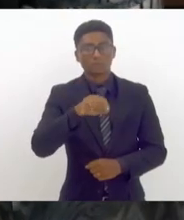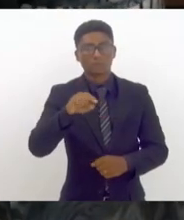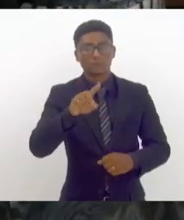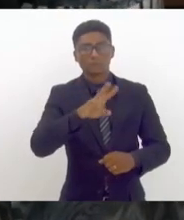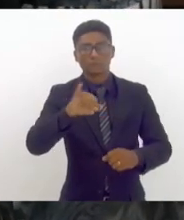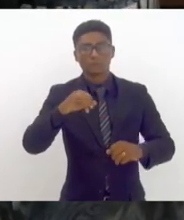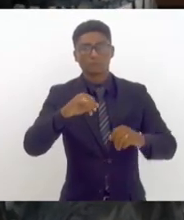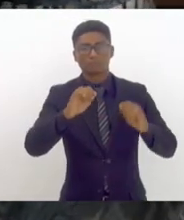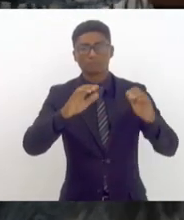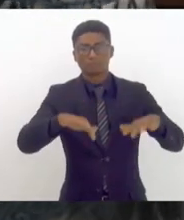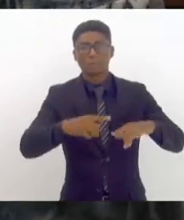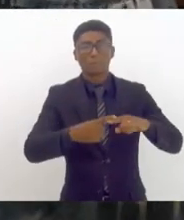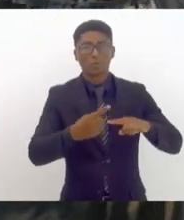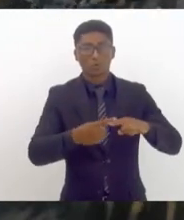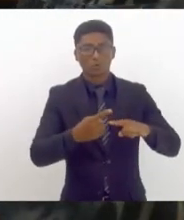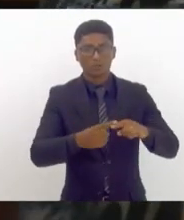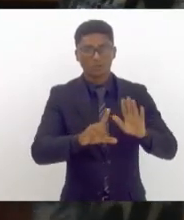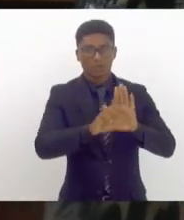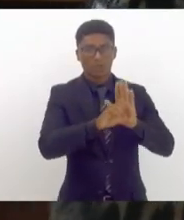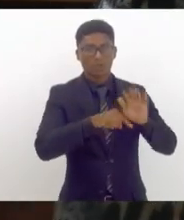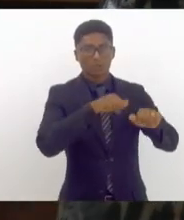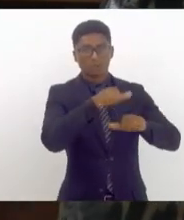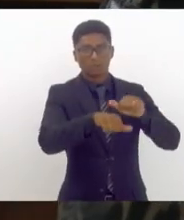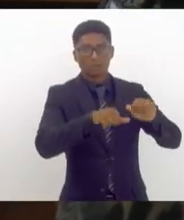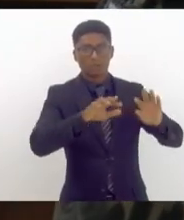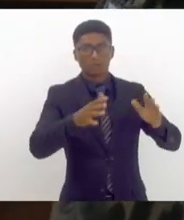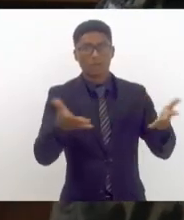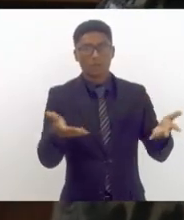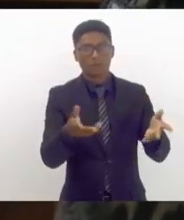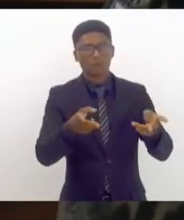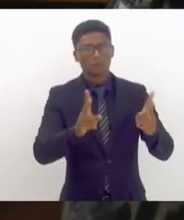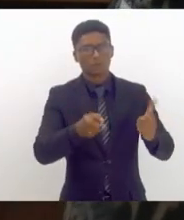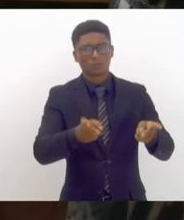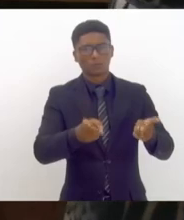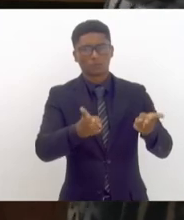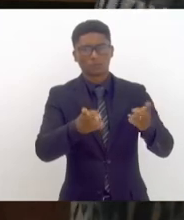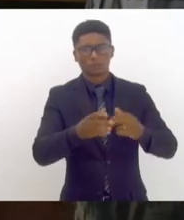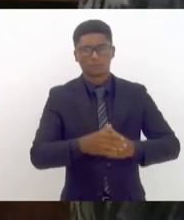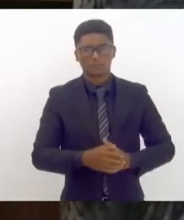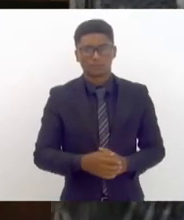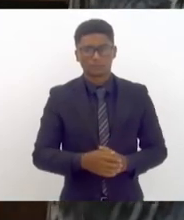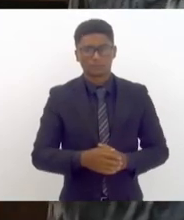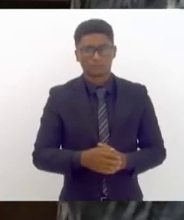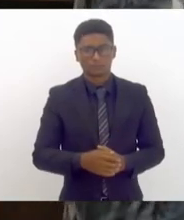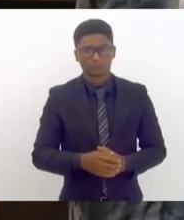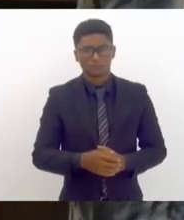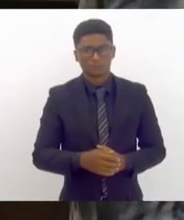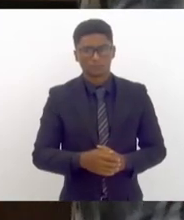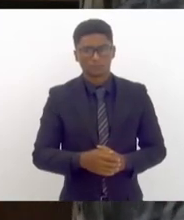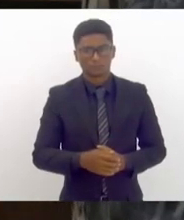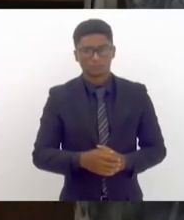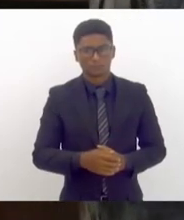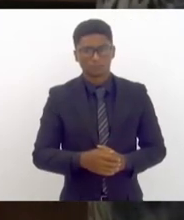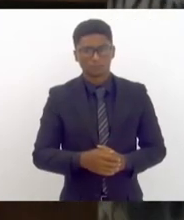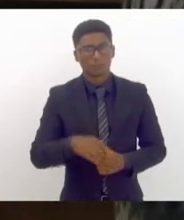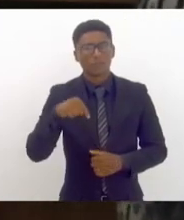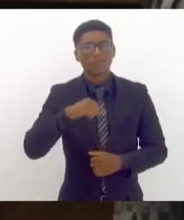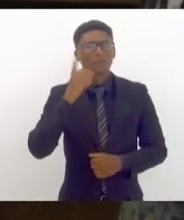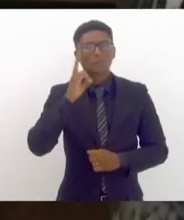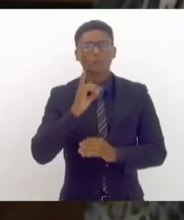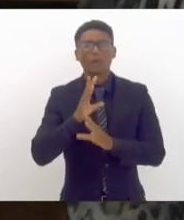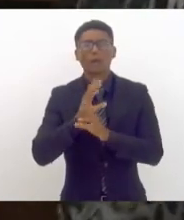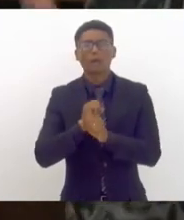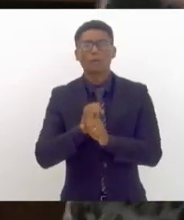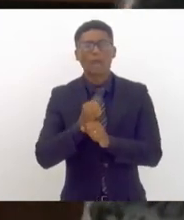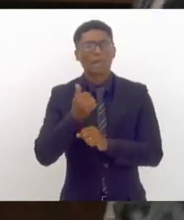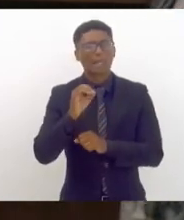a legislatura, mas, por hora, a prática é a mesma. Não tem mais do que 10 deputados